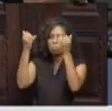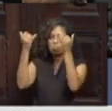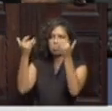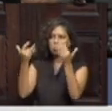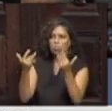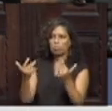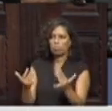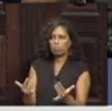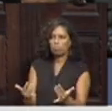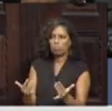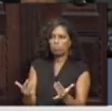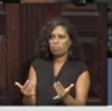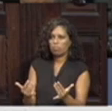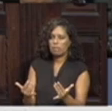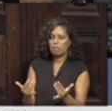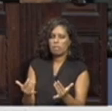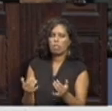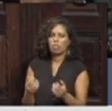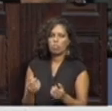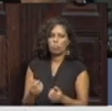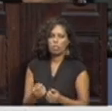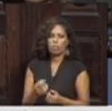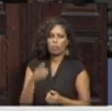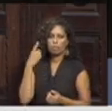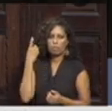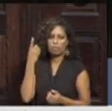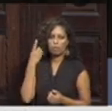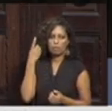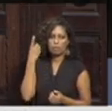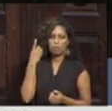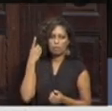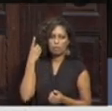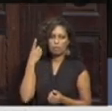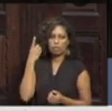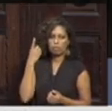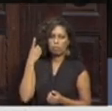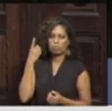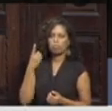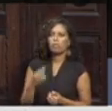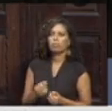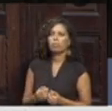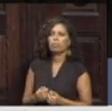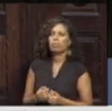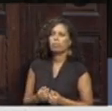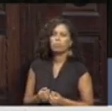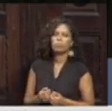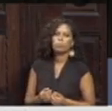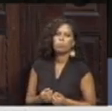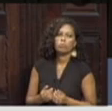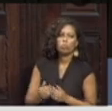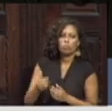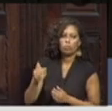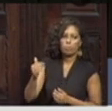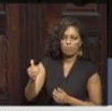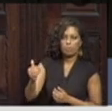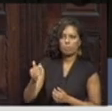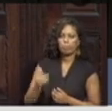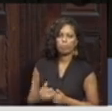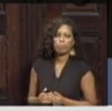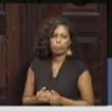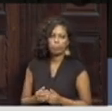discutir? Discutir. Vou fazer aqui do Carlos Osório. Solicitar autorização para fazer discussão aqui do microfone da parte, presidente, para apenas ser mais célere.